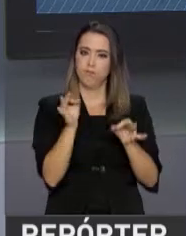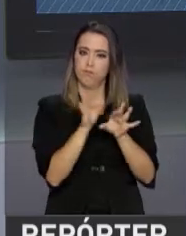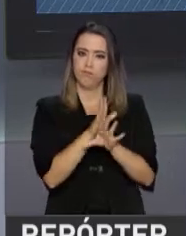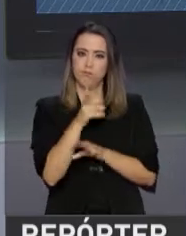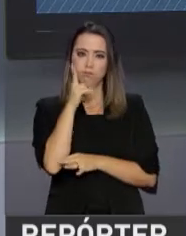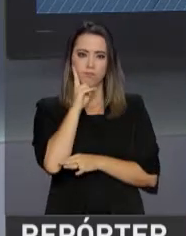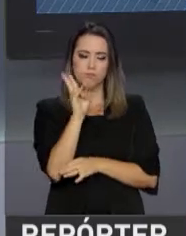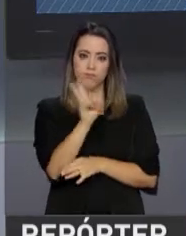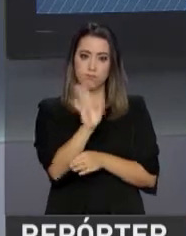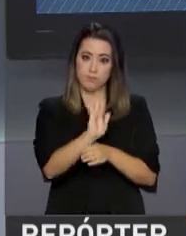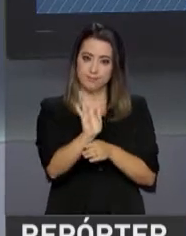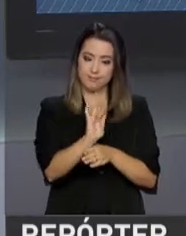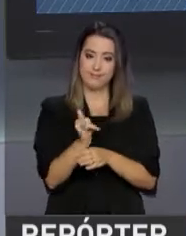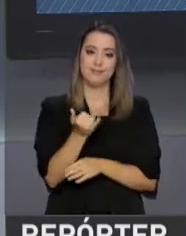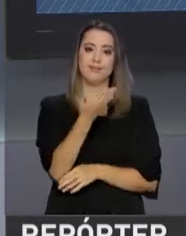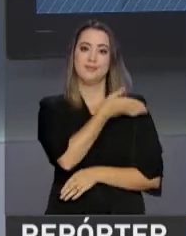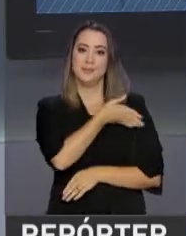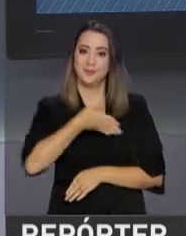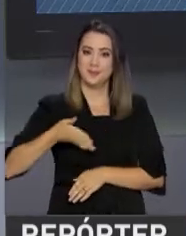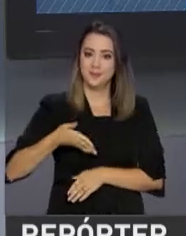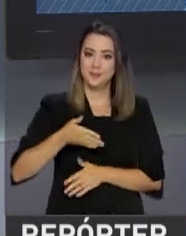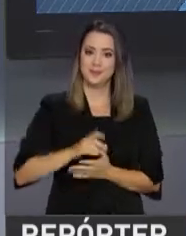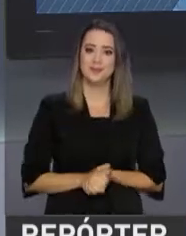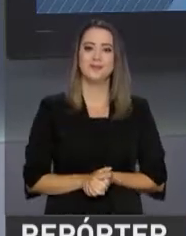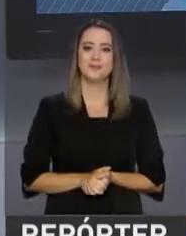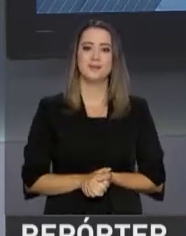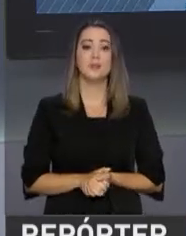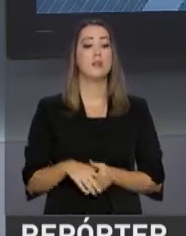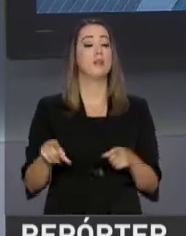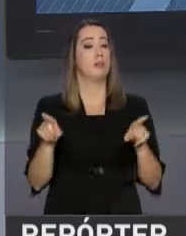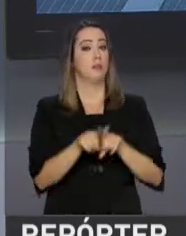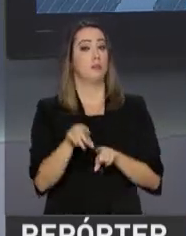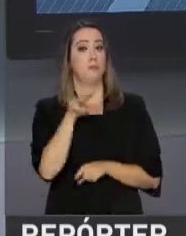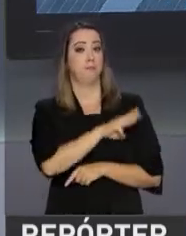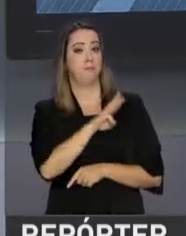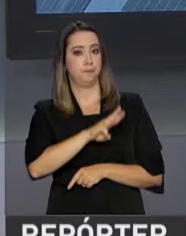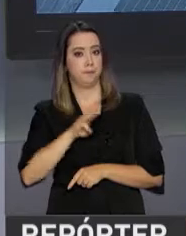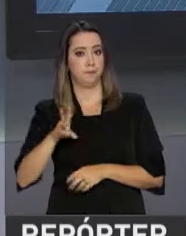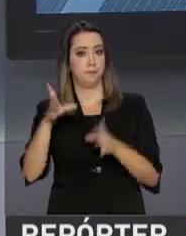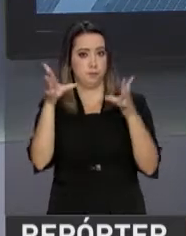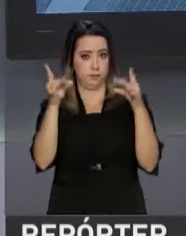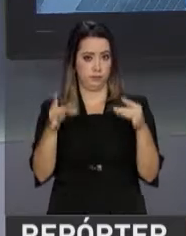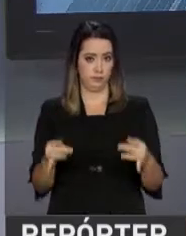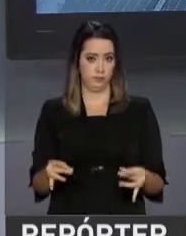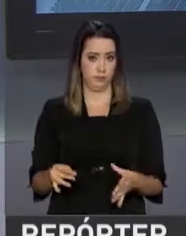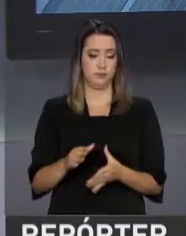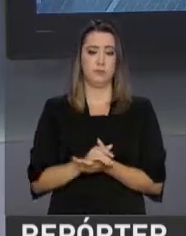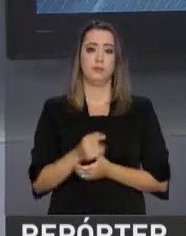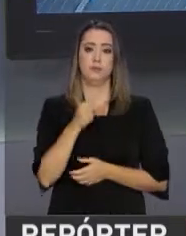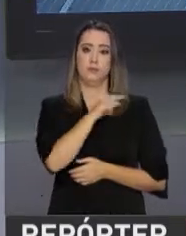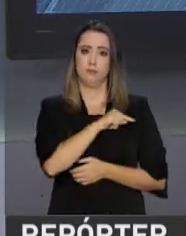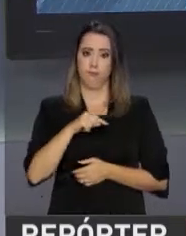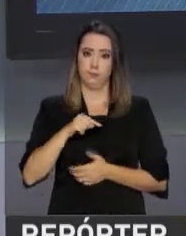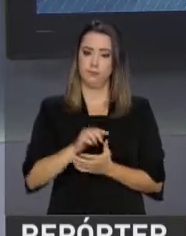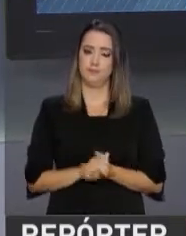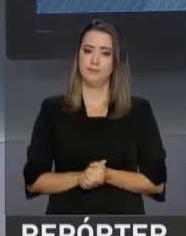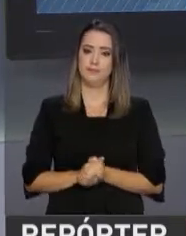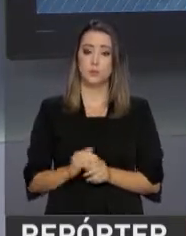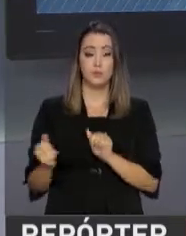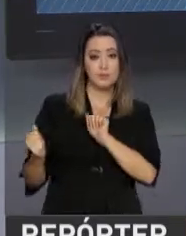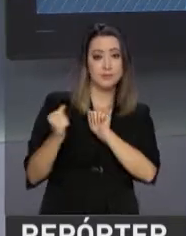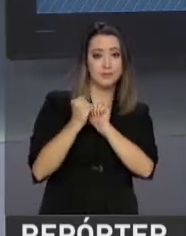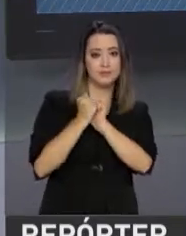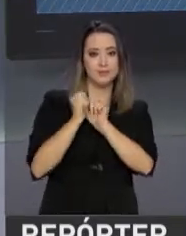por aqui você pode rever as reportagens no youtube e toda a nossa programação também está na página da nbr na internet